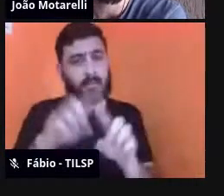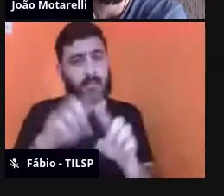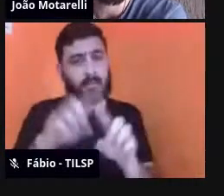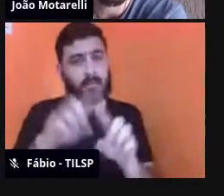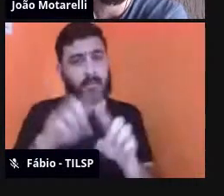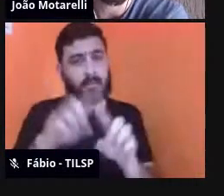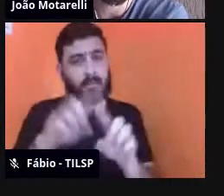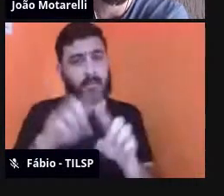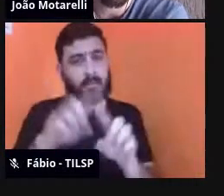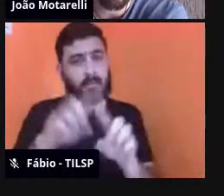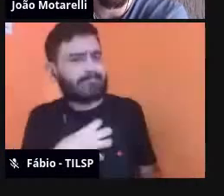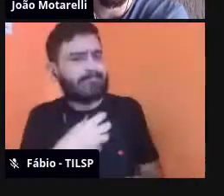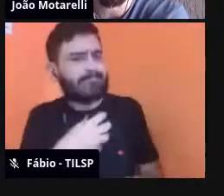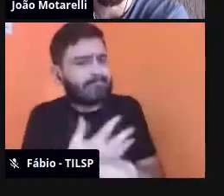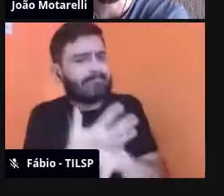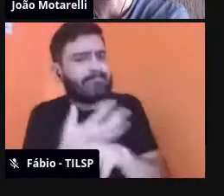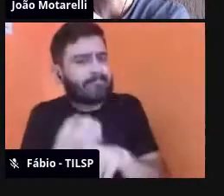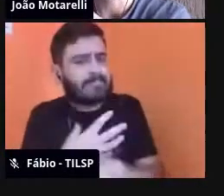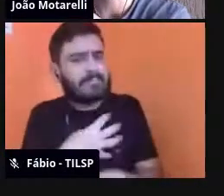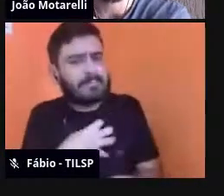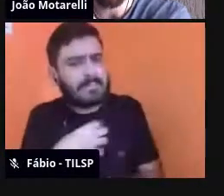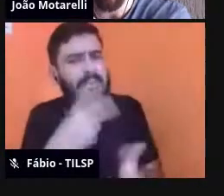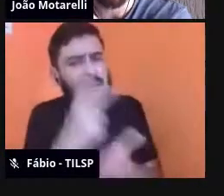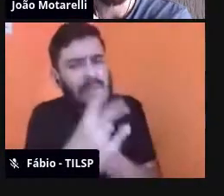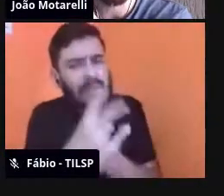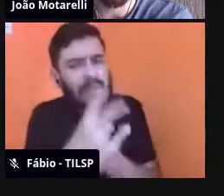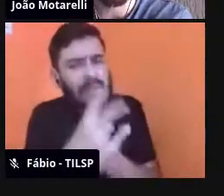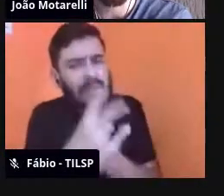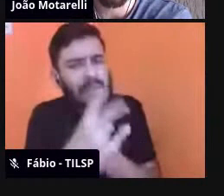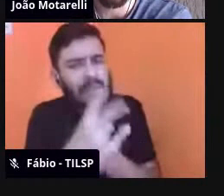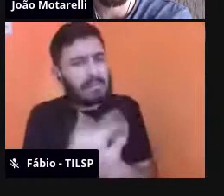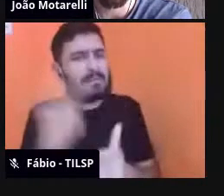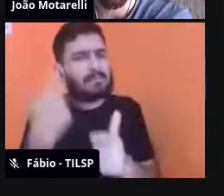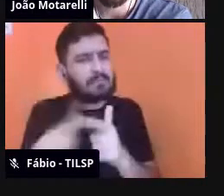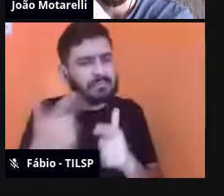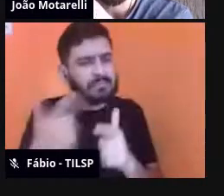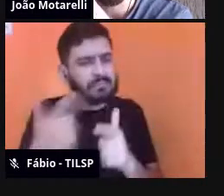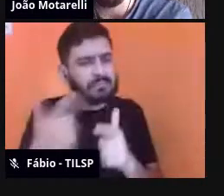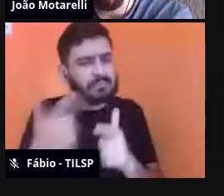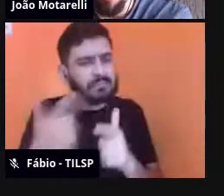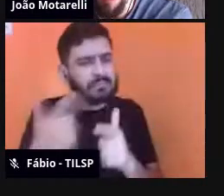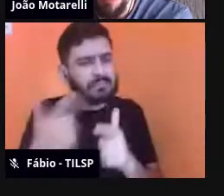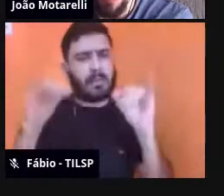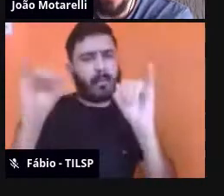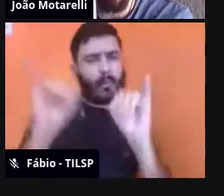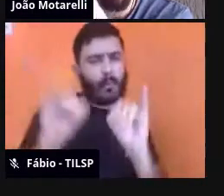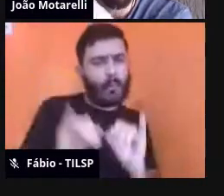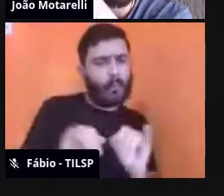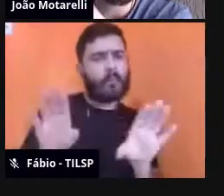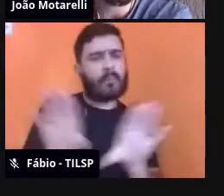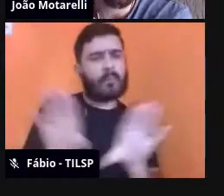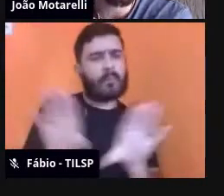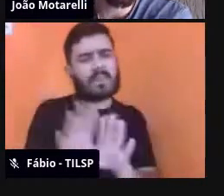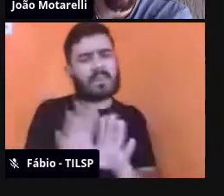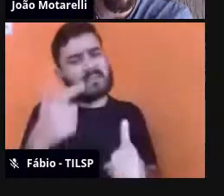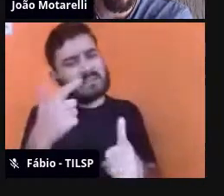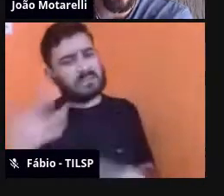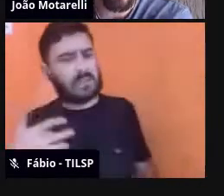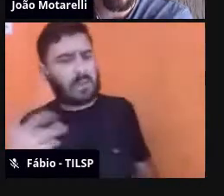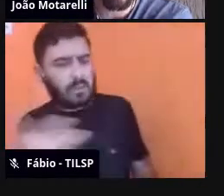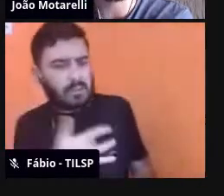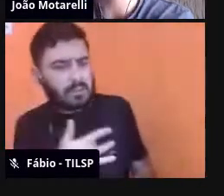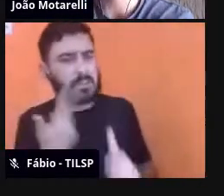levando consequências ao peso, à saúde, é um indivíduo que apresenta o comer transtornado. Indivíduos que apresentem um comer exagerado